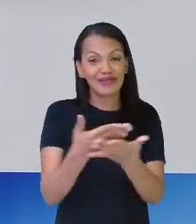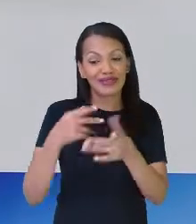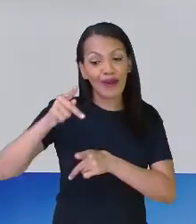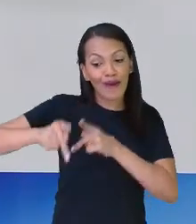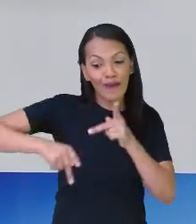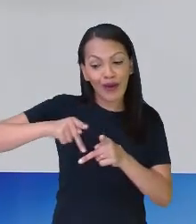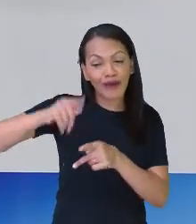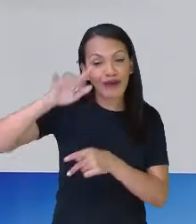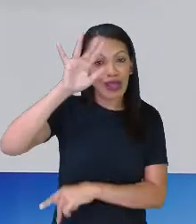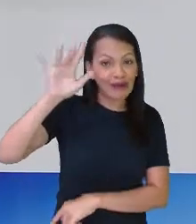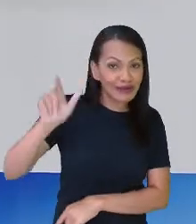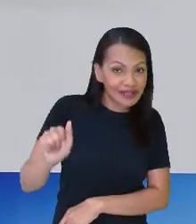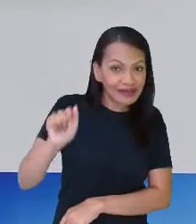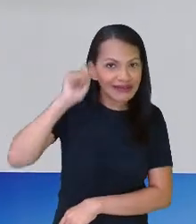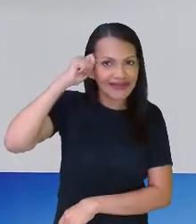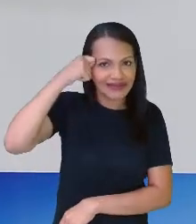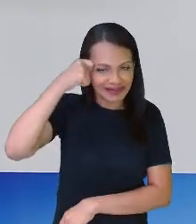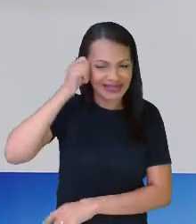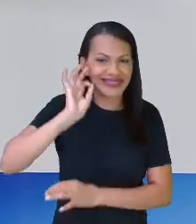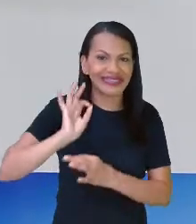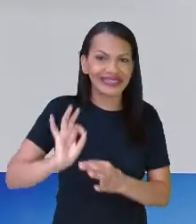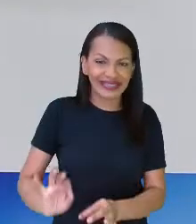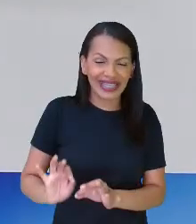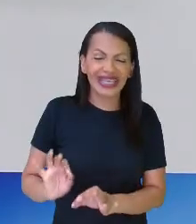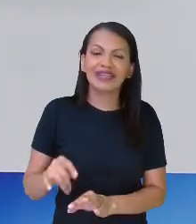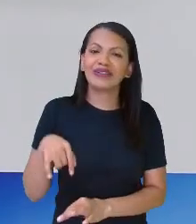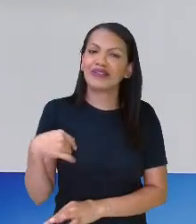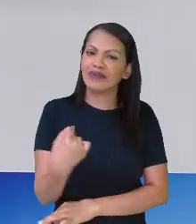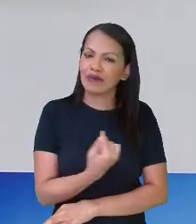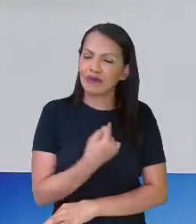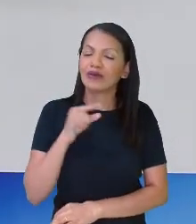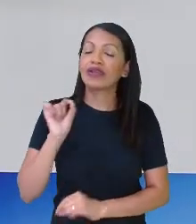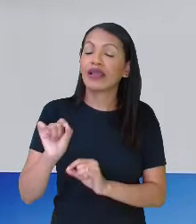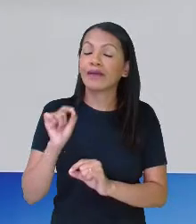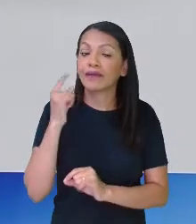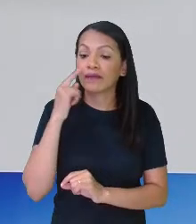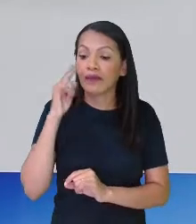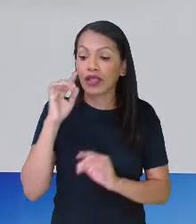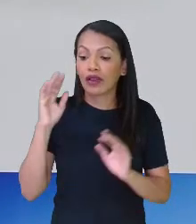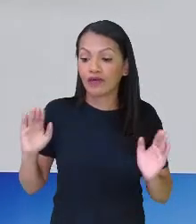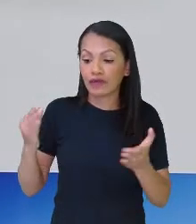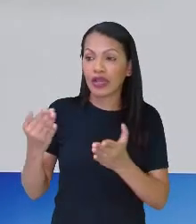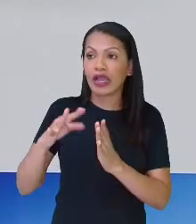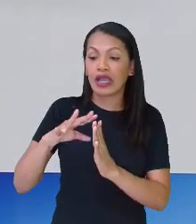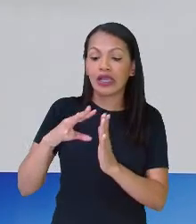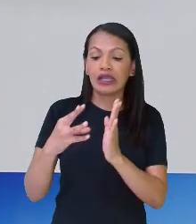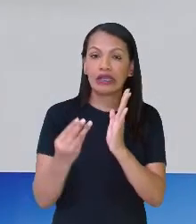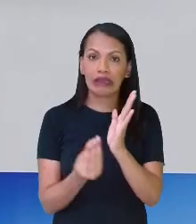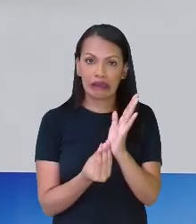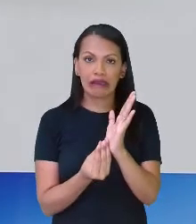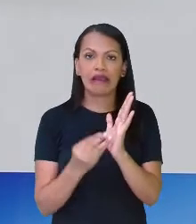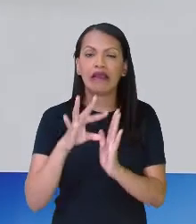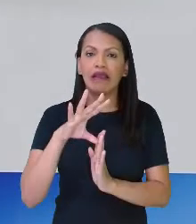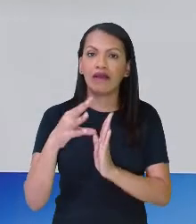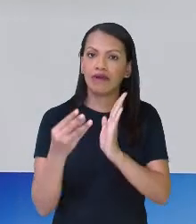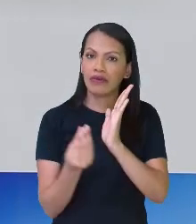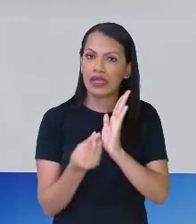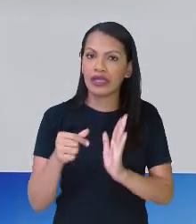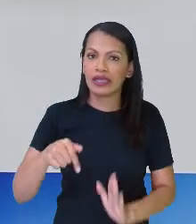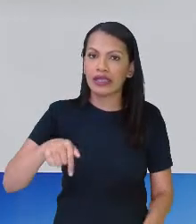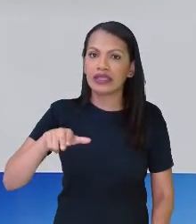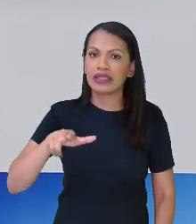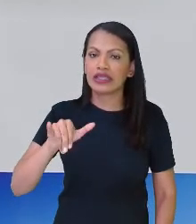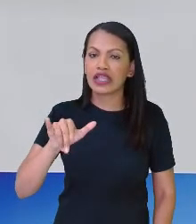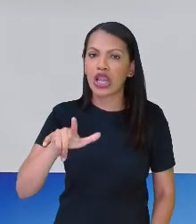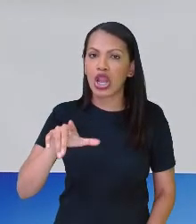povos africanos, que estão diretamente ligados com a origem dos quilombos. Estou falando uma palavra estranha, quilombos? Vamos dizer,